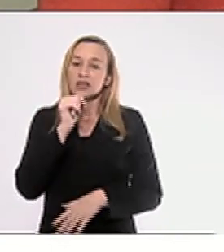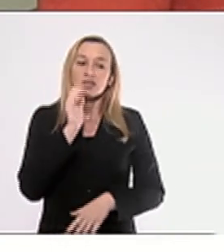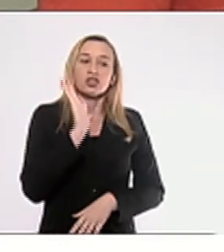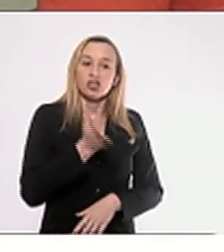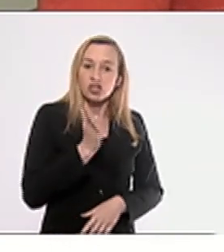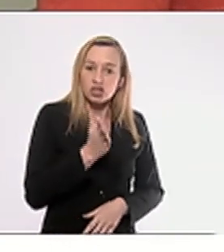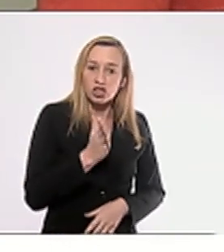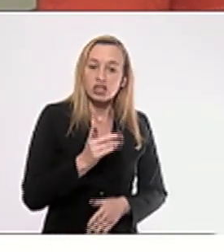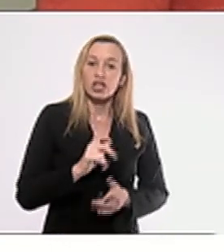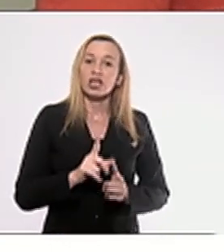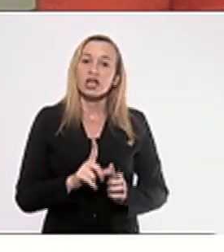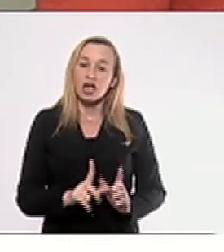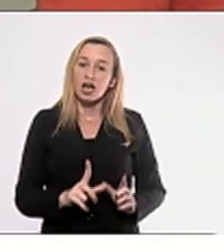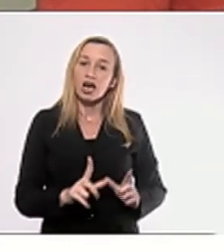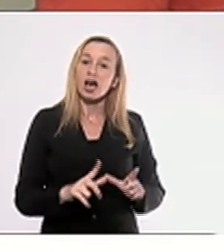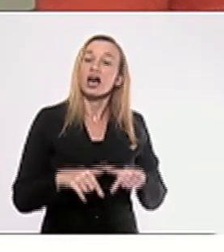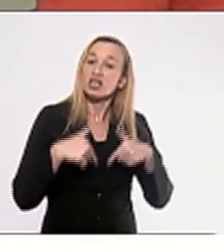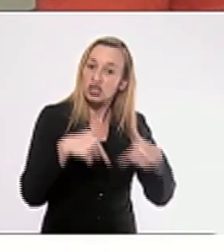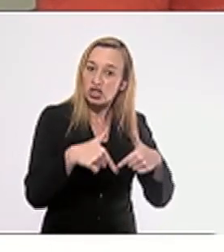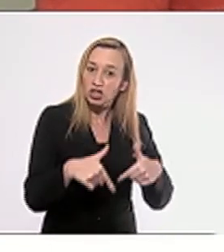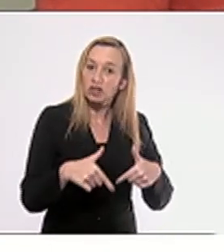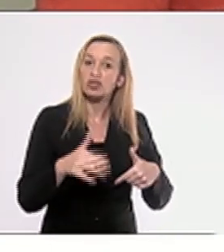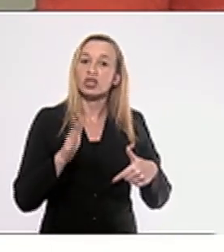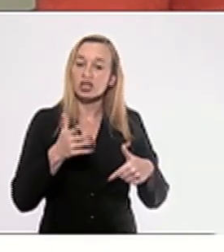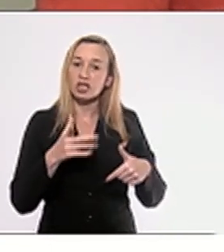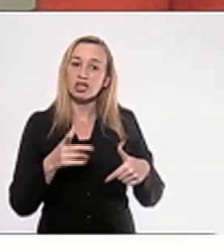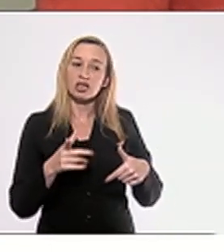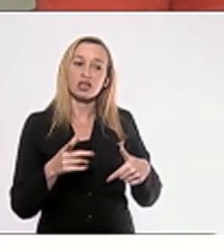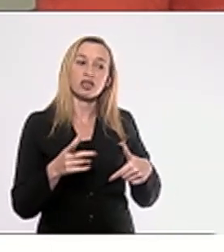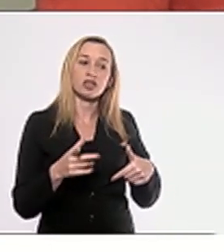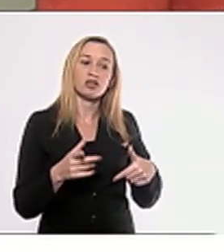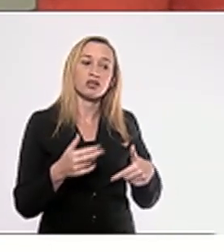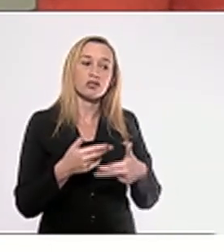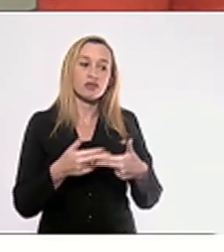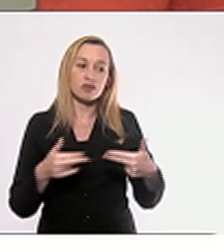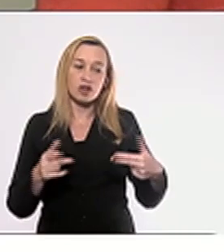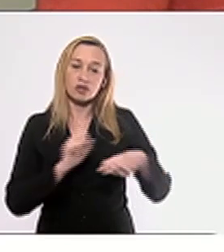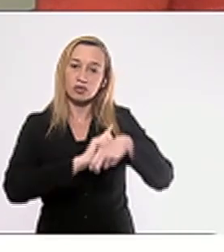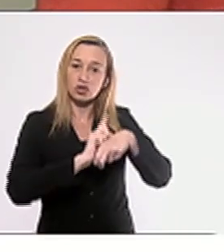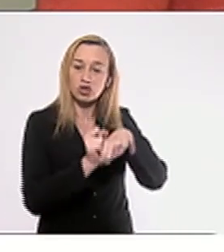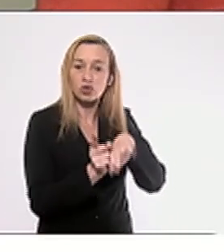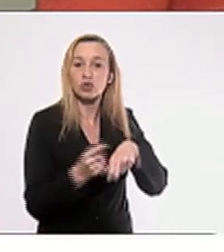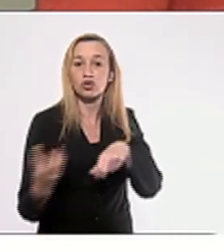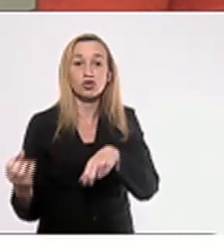alavancado, já tem investido, já está adquirindo medidores de tecnologia ultrassônica.